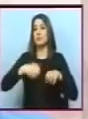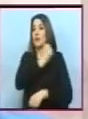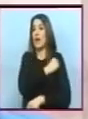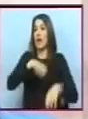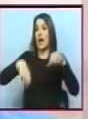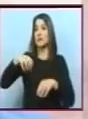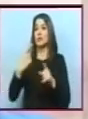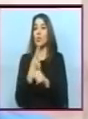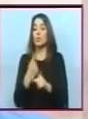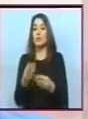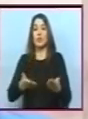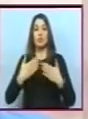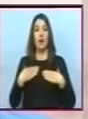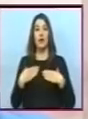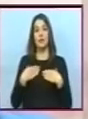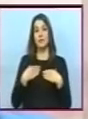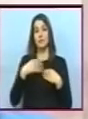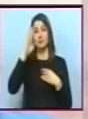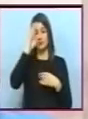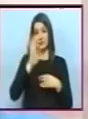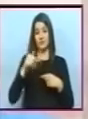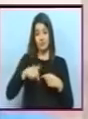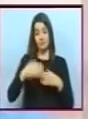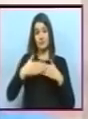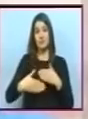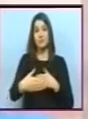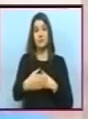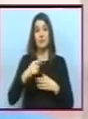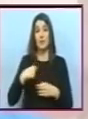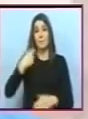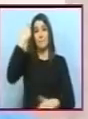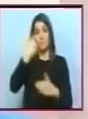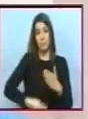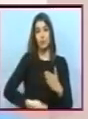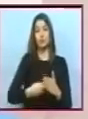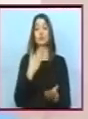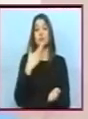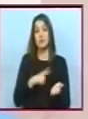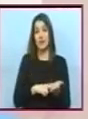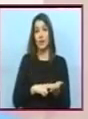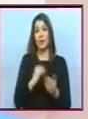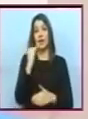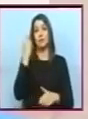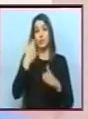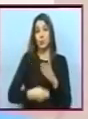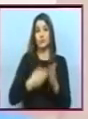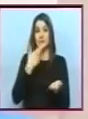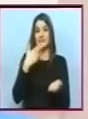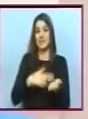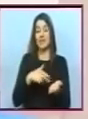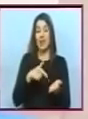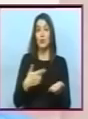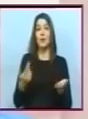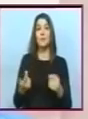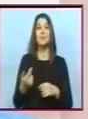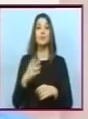que saber que a partir dessa altura vai ter que pagar o respectivo imposto do selo, que é por via do imposto do selo